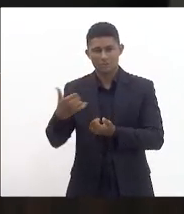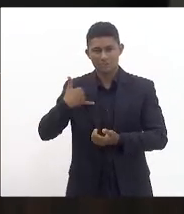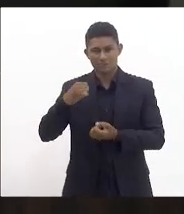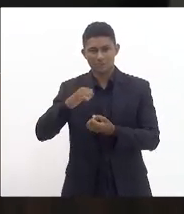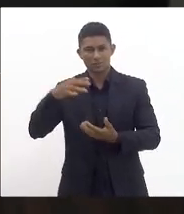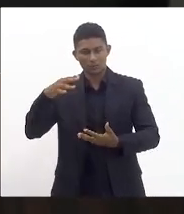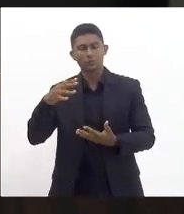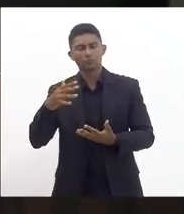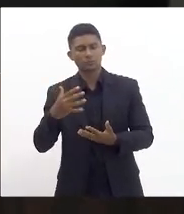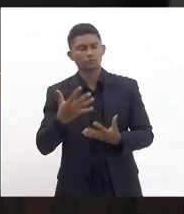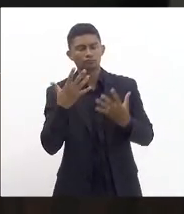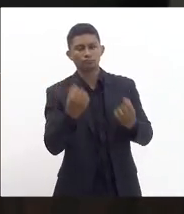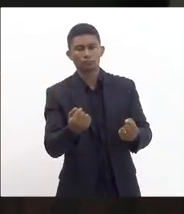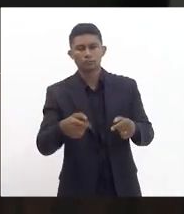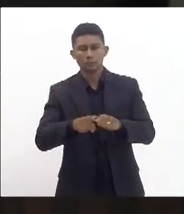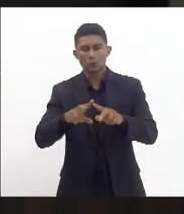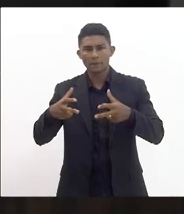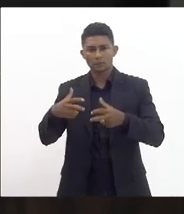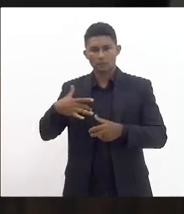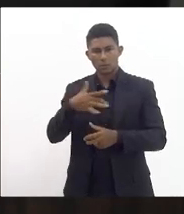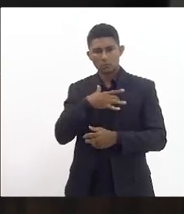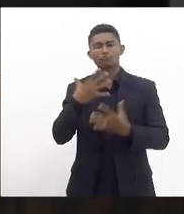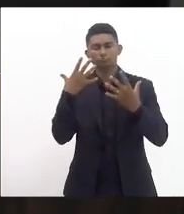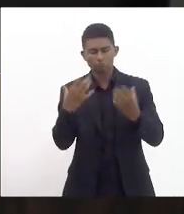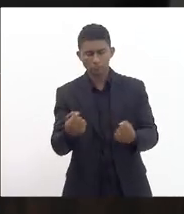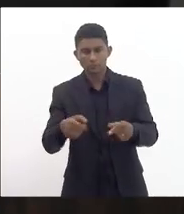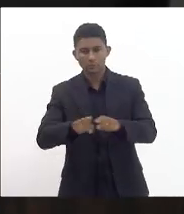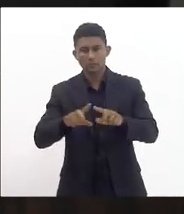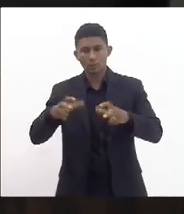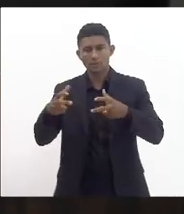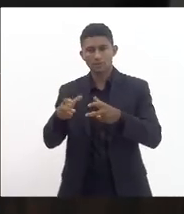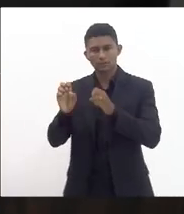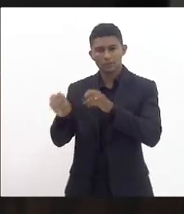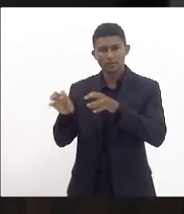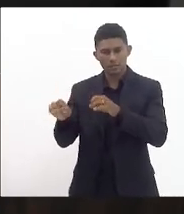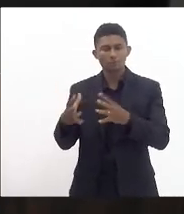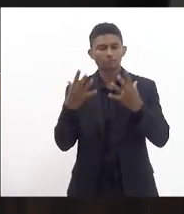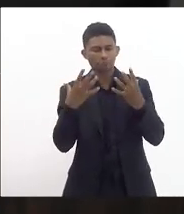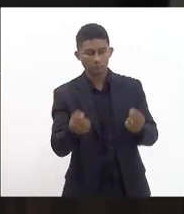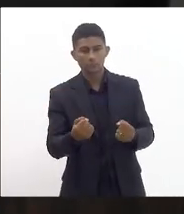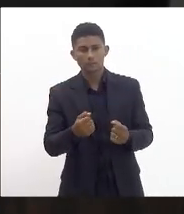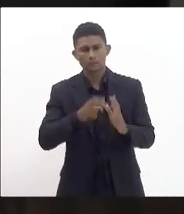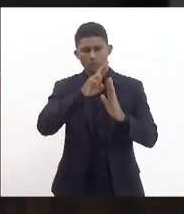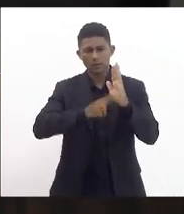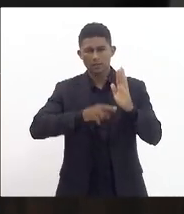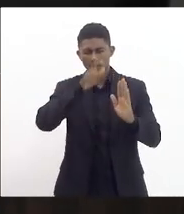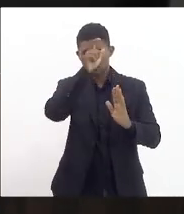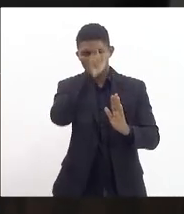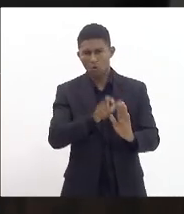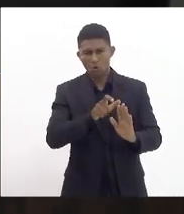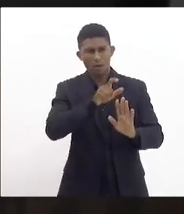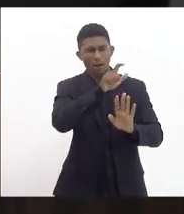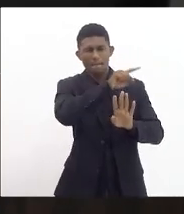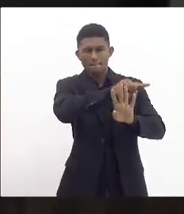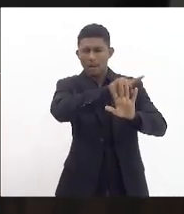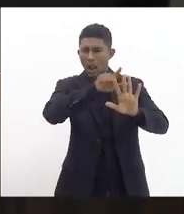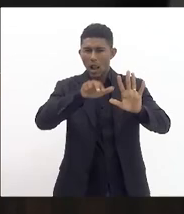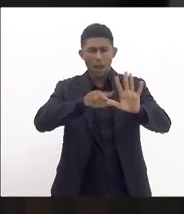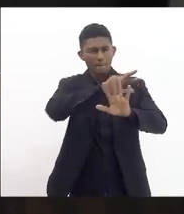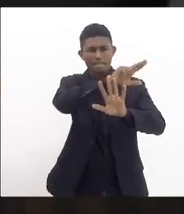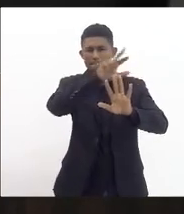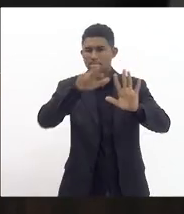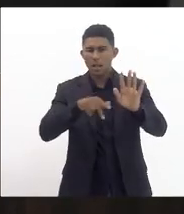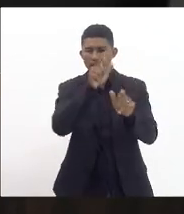saúde, favorável. De educação, favorável. De orçamento, favorável. Relatores, deputado Carlos Mink, subtenente Bernard, Rosenberg Reis,